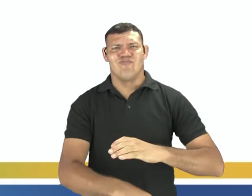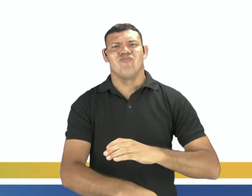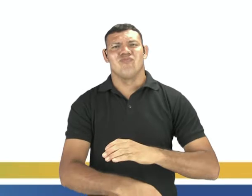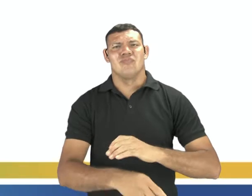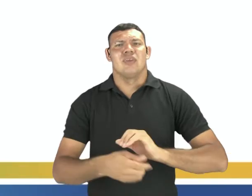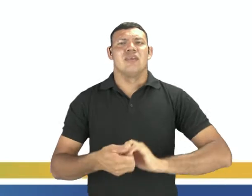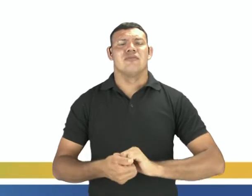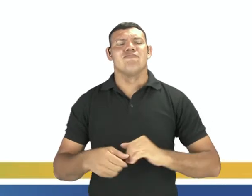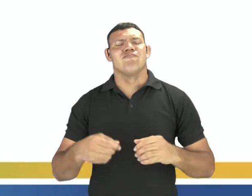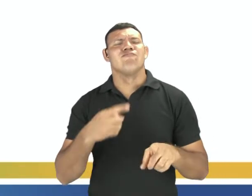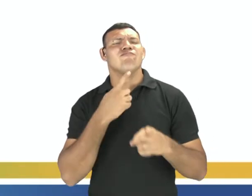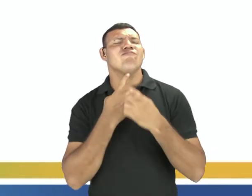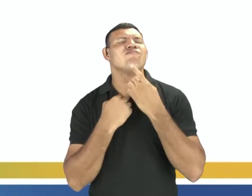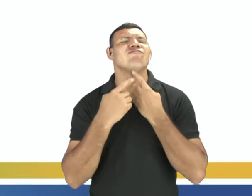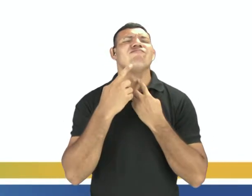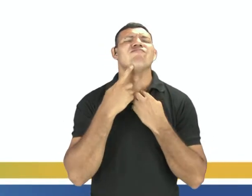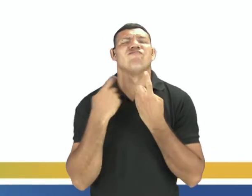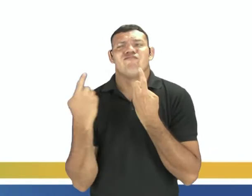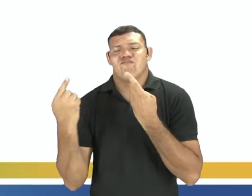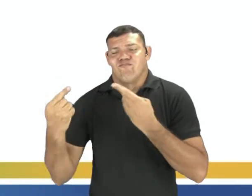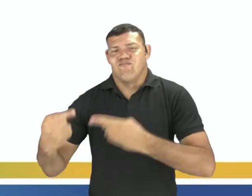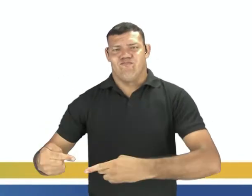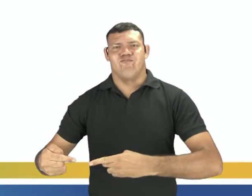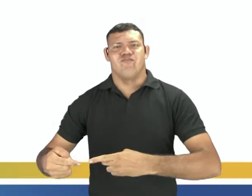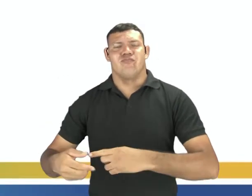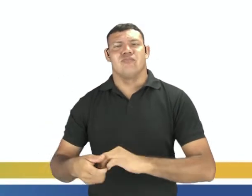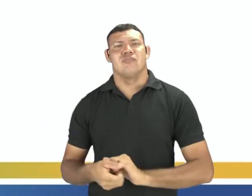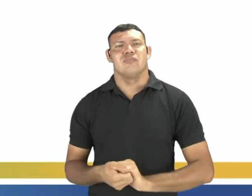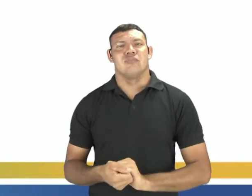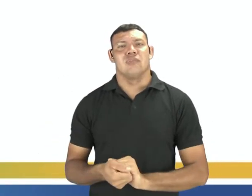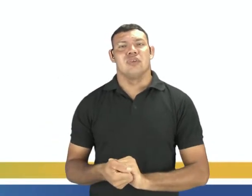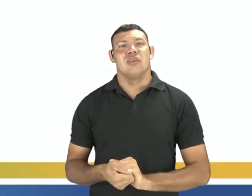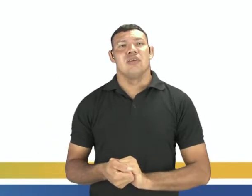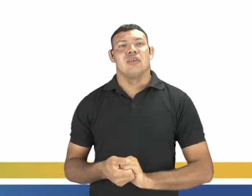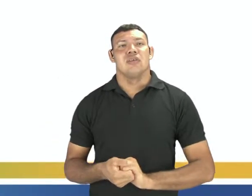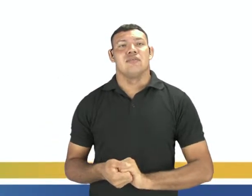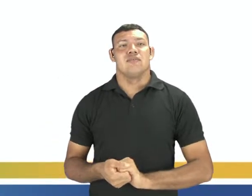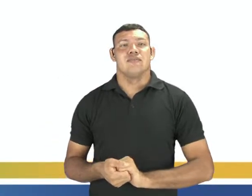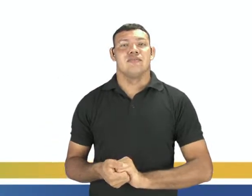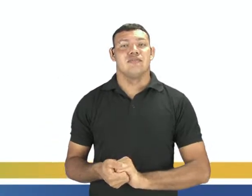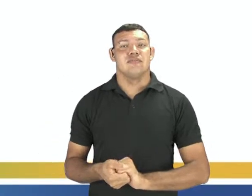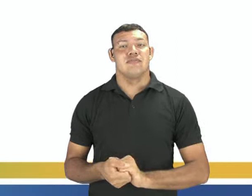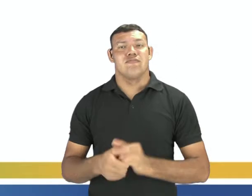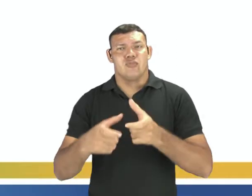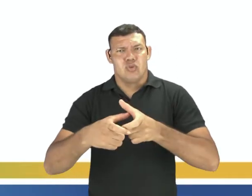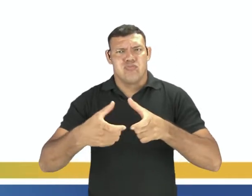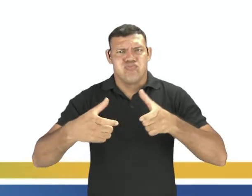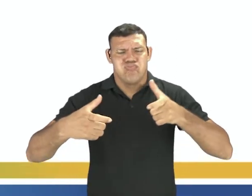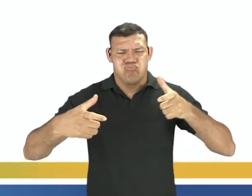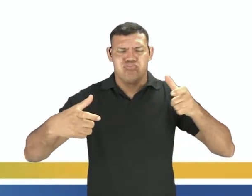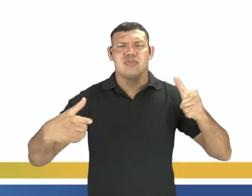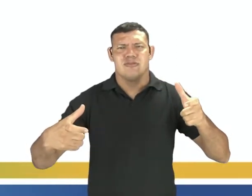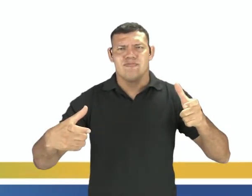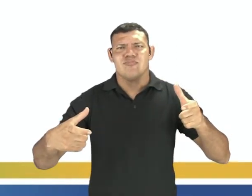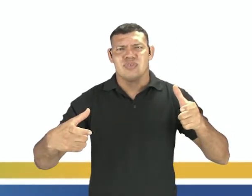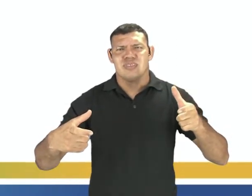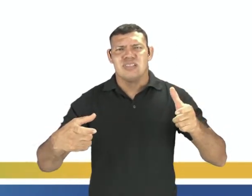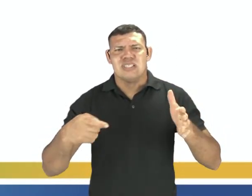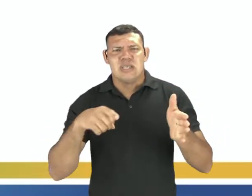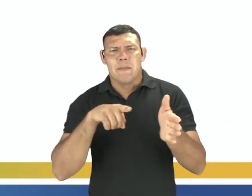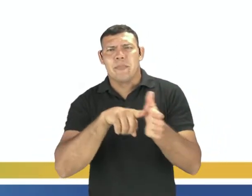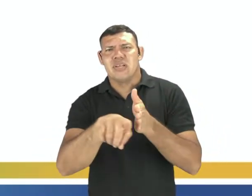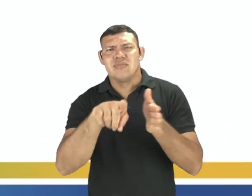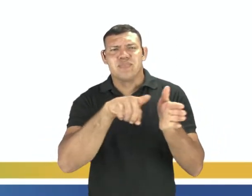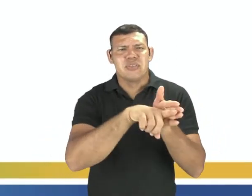vezes com desejos contraditórios. O teu universo está a ampliar-se, fazendo-se